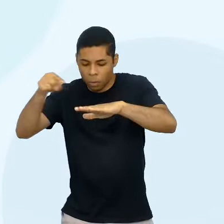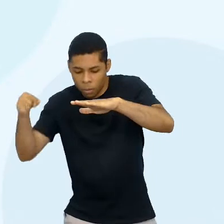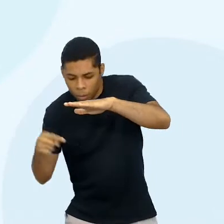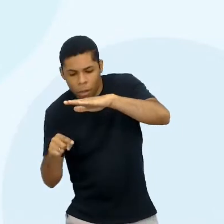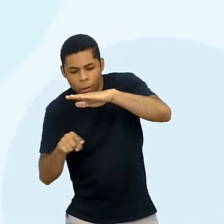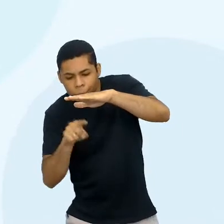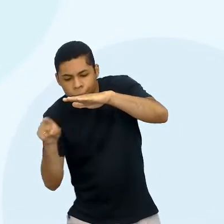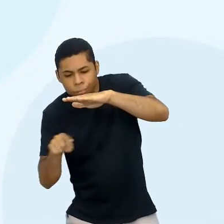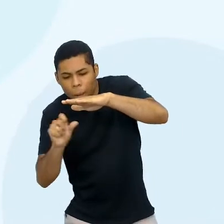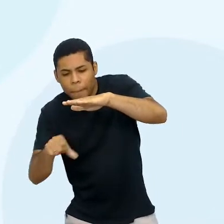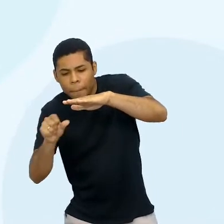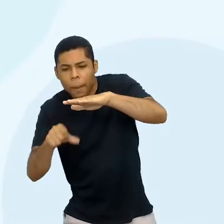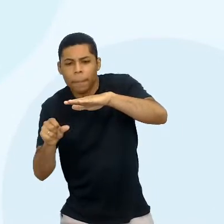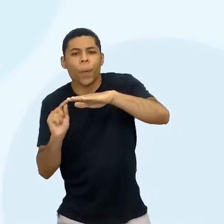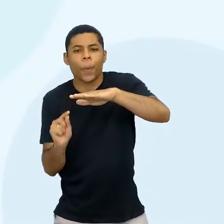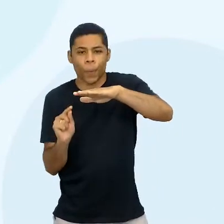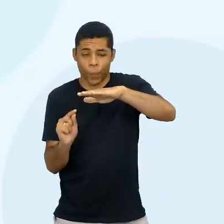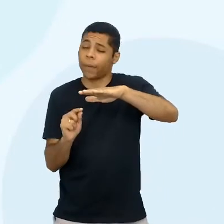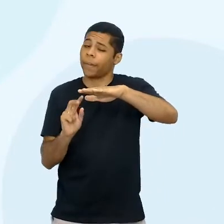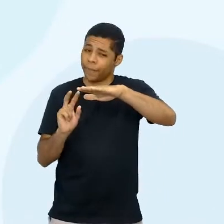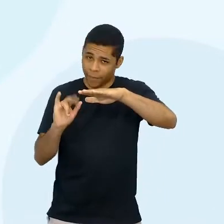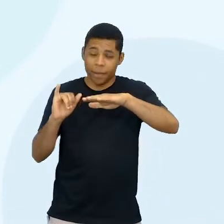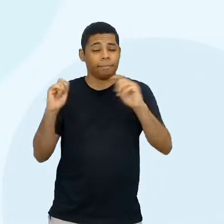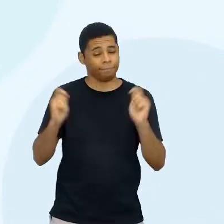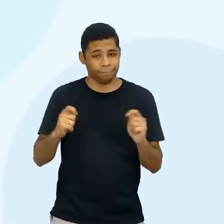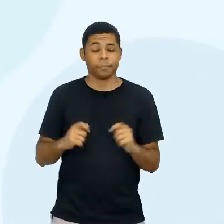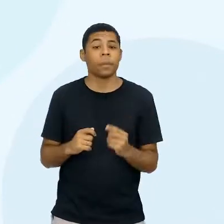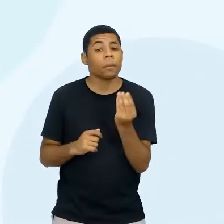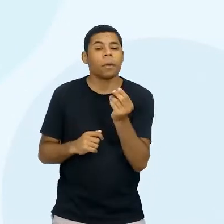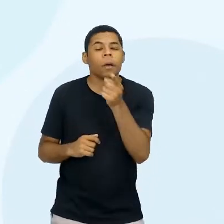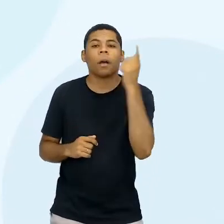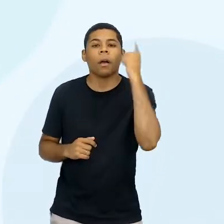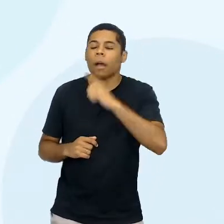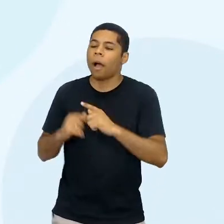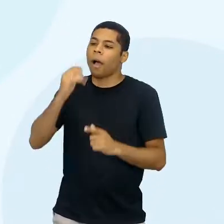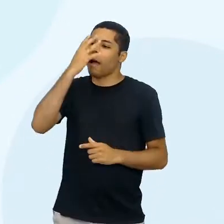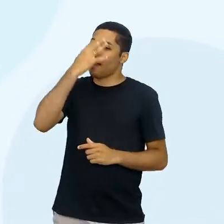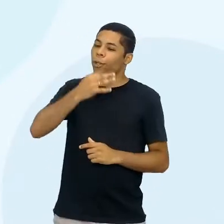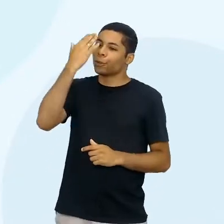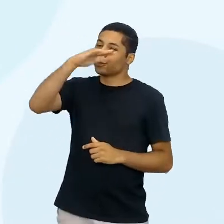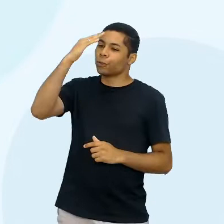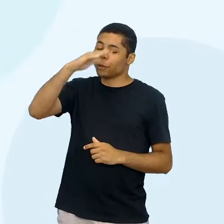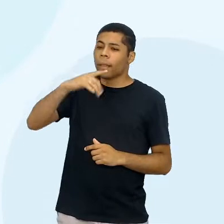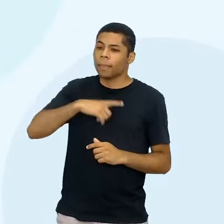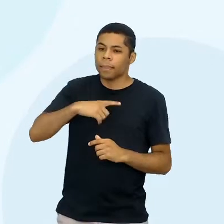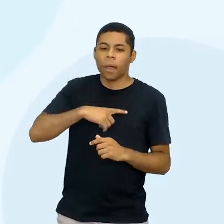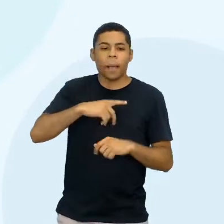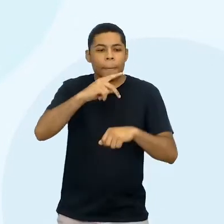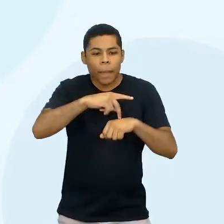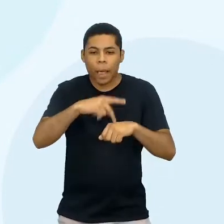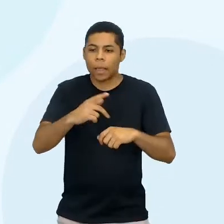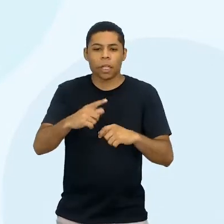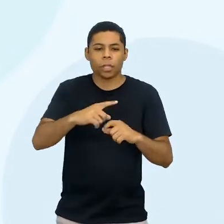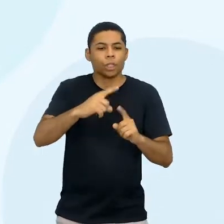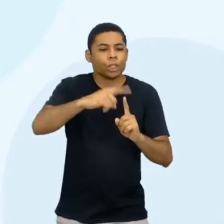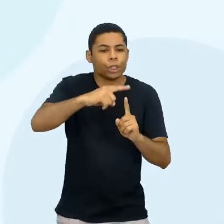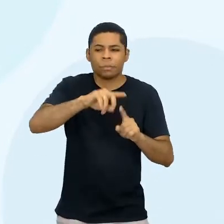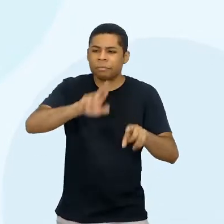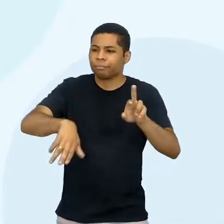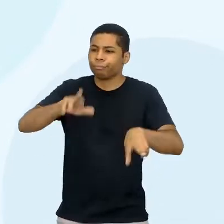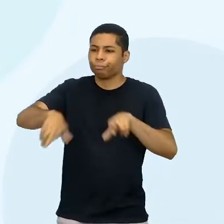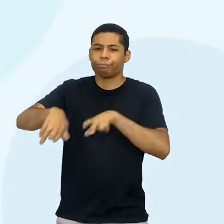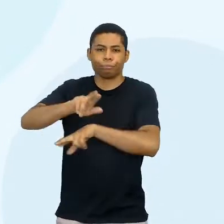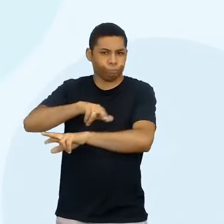Este aprofundamento será ponto de partida para a compreensão da existência de diferentes tipos de solos, inclusive